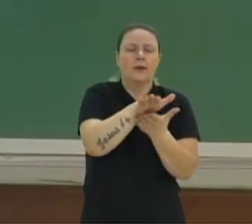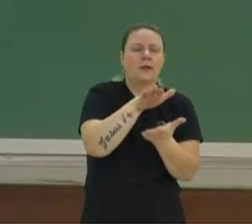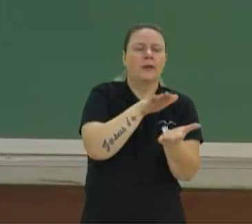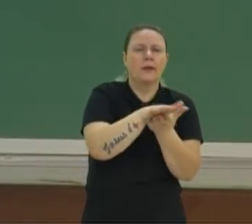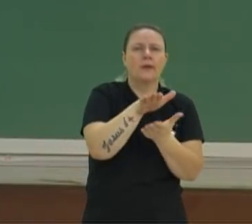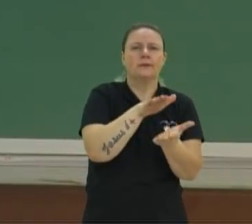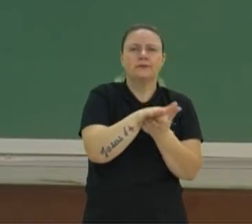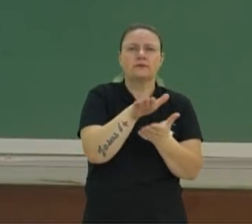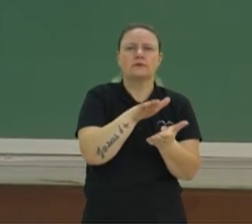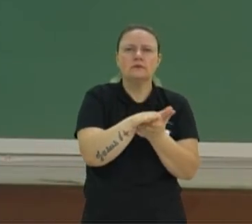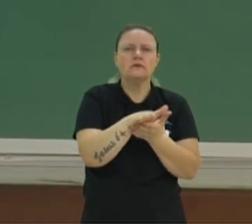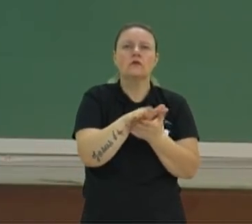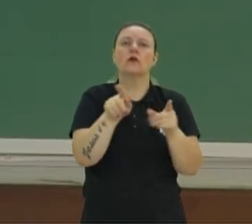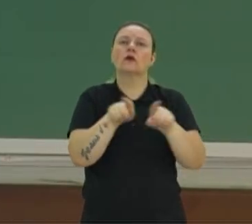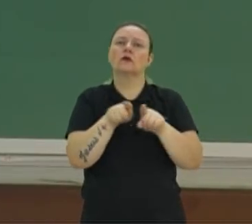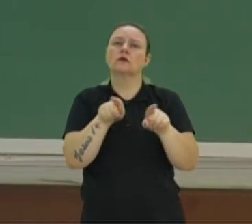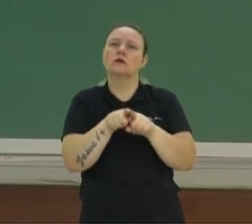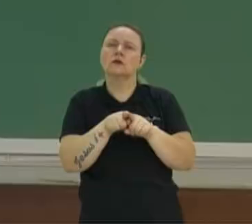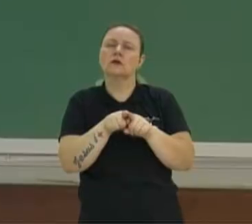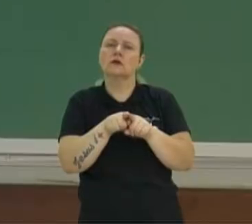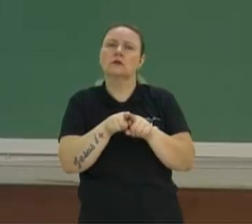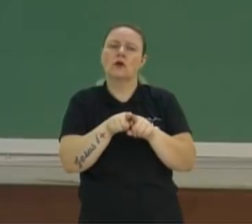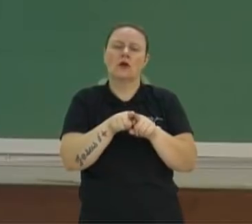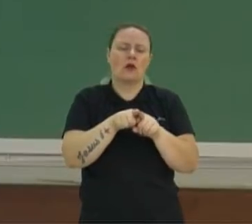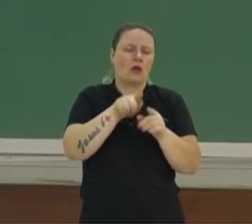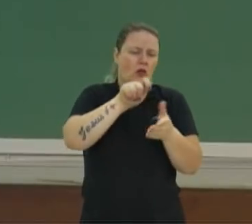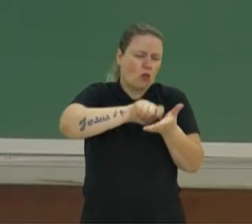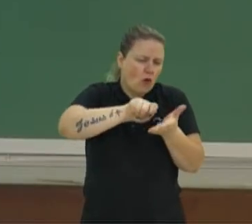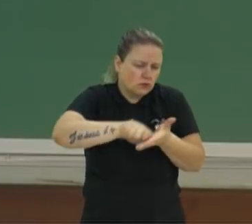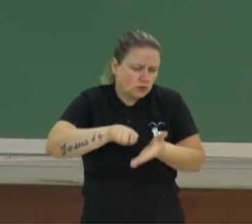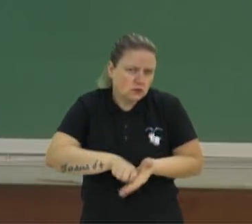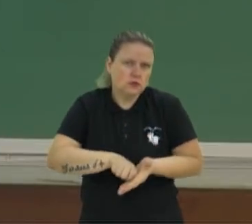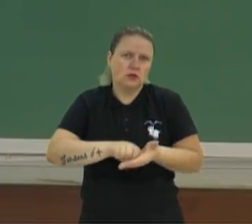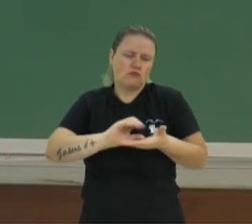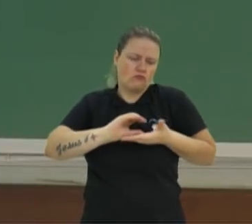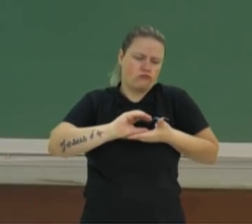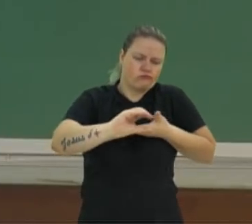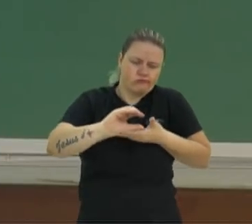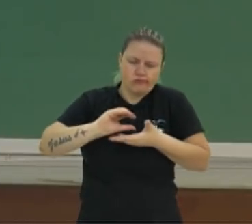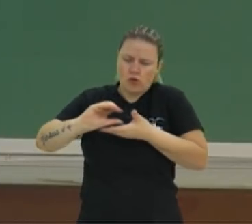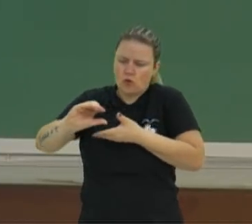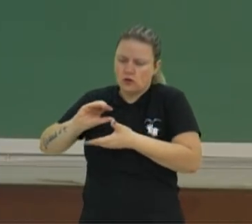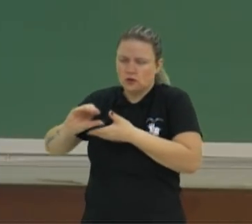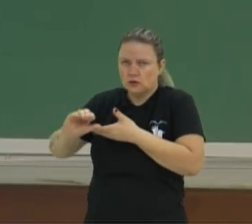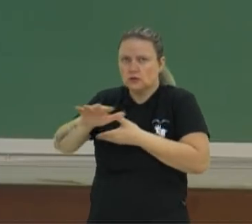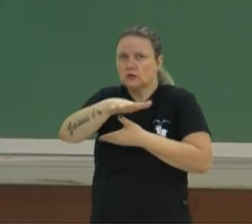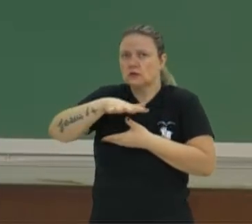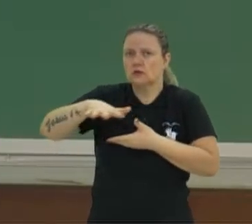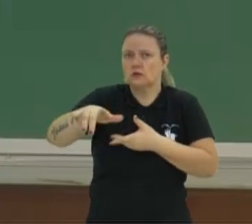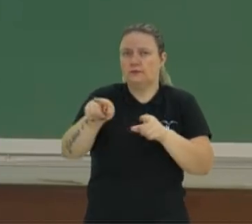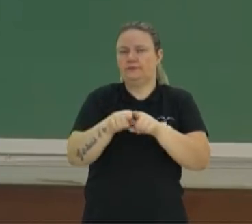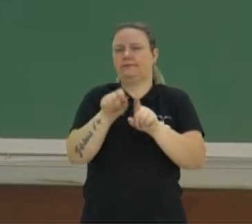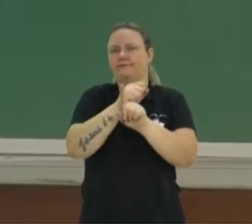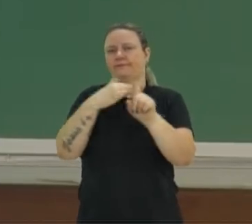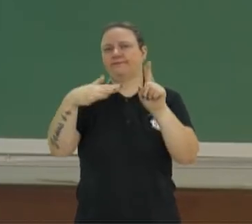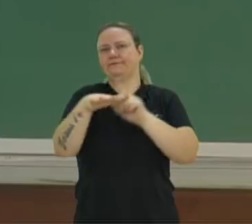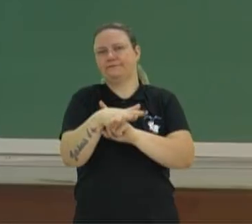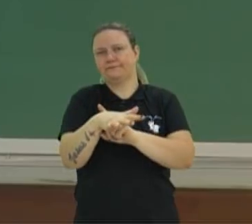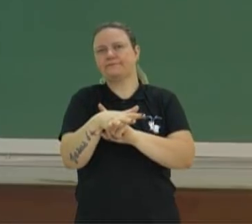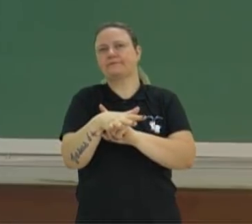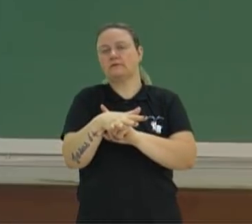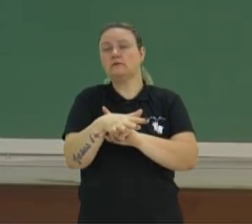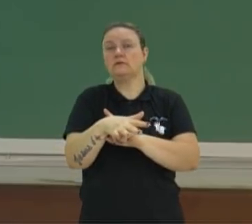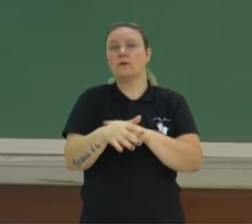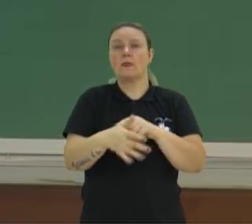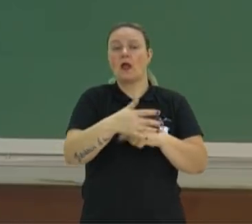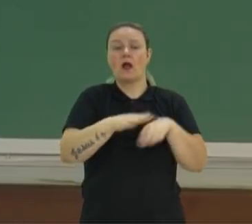informações verdadeiras, que demanda tempo, investimentos de outras áreas também, uma pessoa só pode criar várias notícias